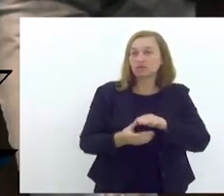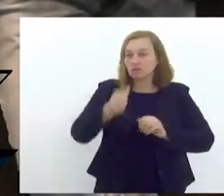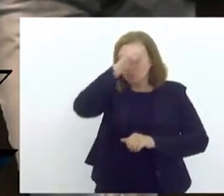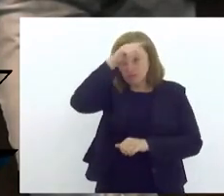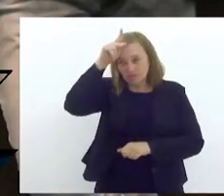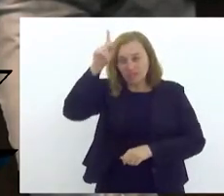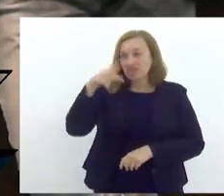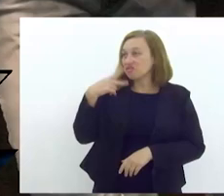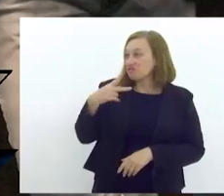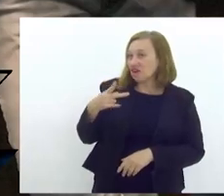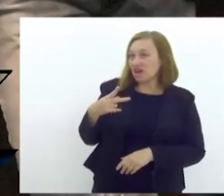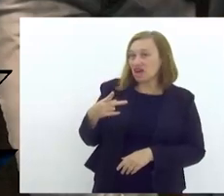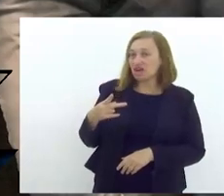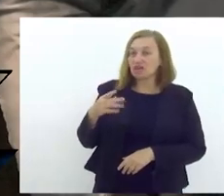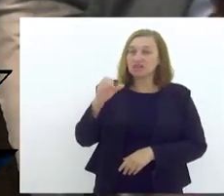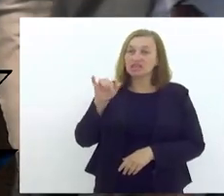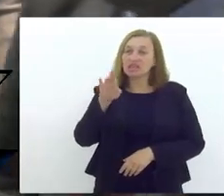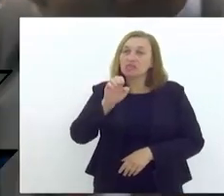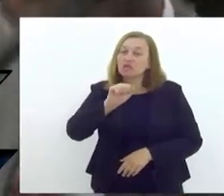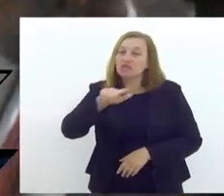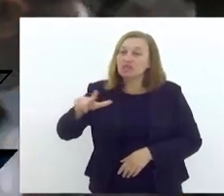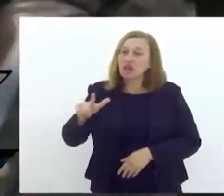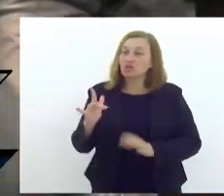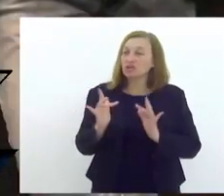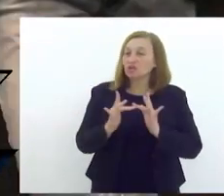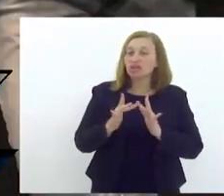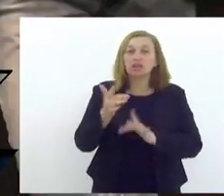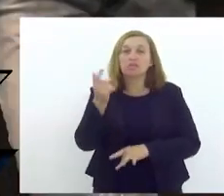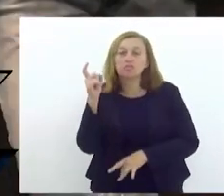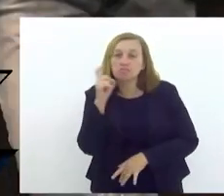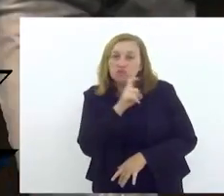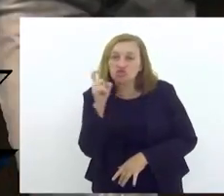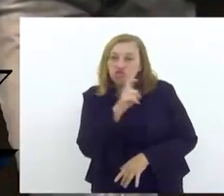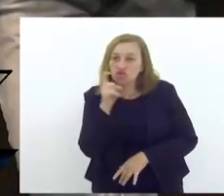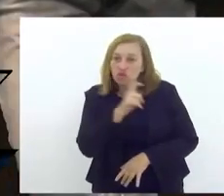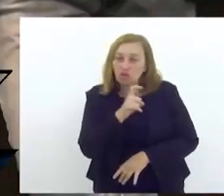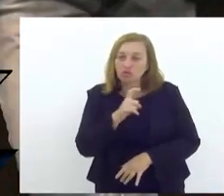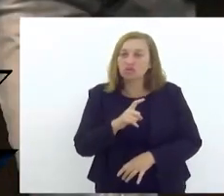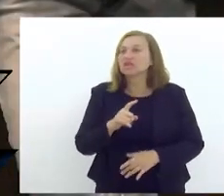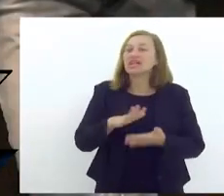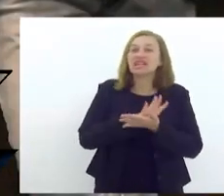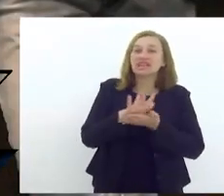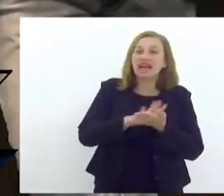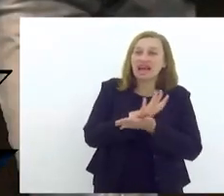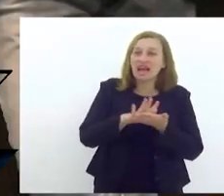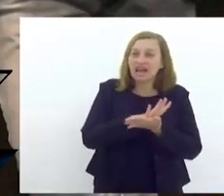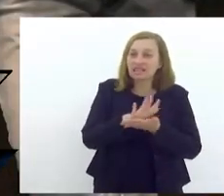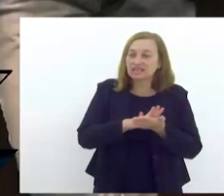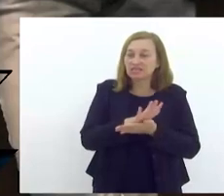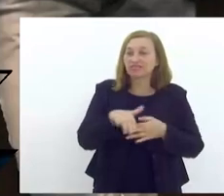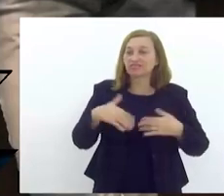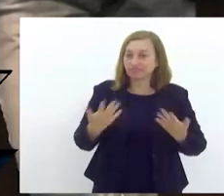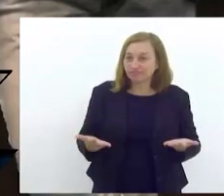grupo que o cerimonial entraria em contato que é um mentiroso o cerimonial não entrou em contato com absolutamente ninguém Aliás a quem não